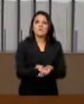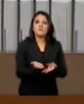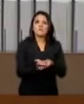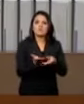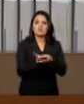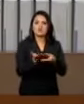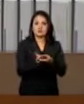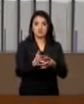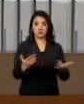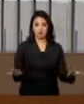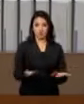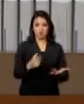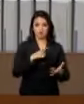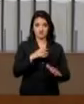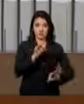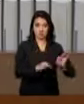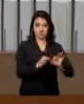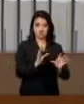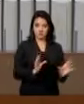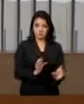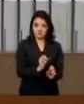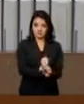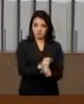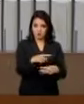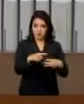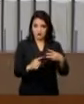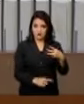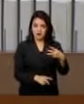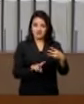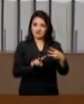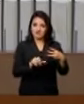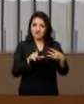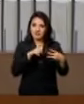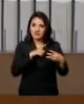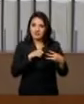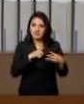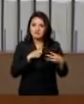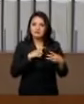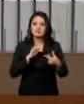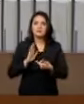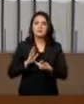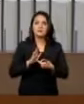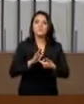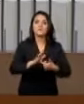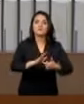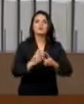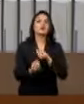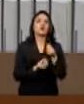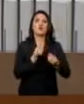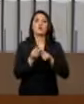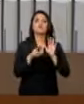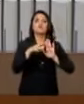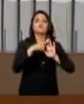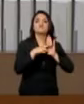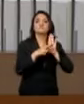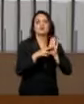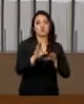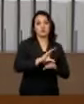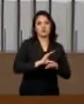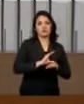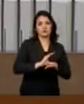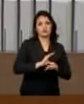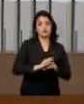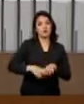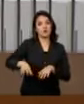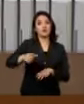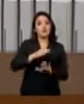a julgamento conjunto definirão o alcance dessa norma constitucional e o entendimento que daqui emanará,